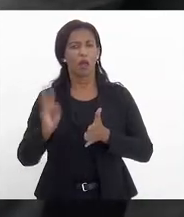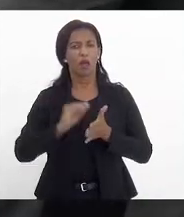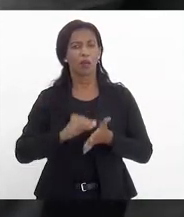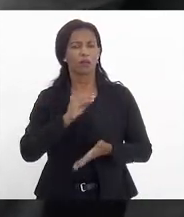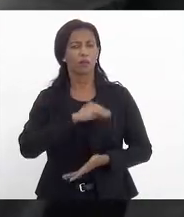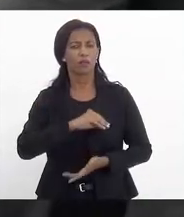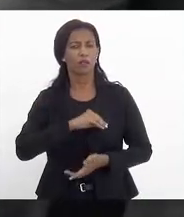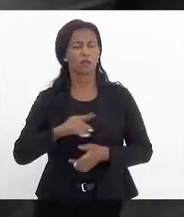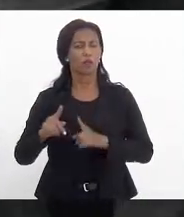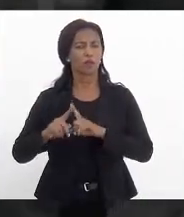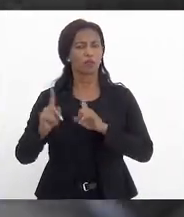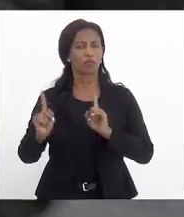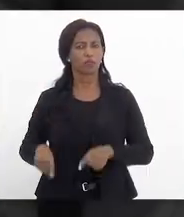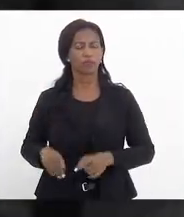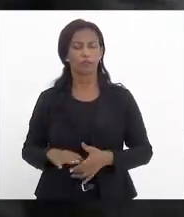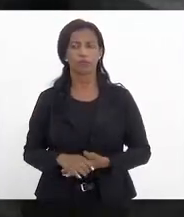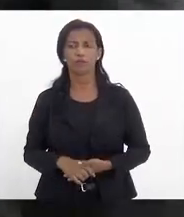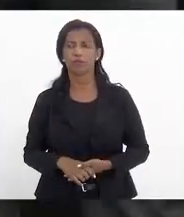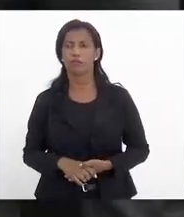dos servidores.